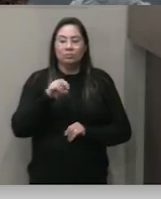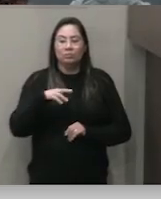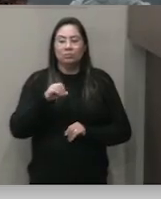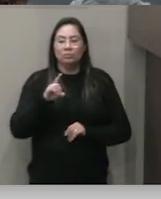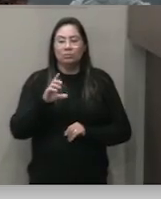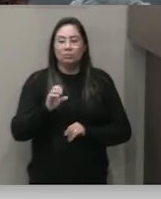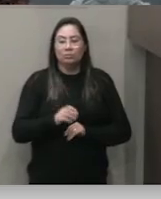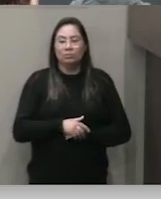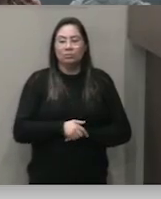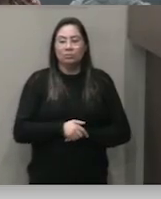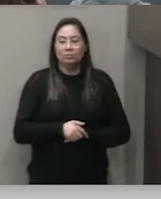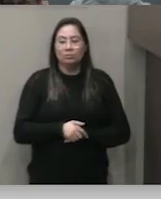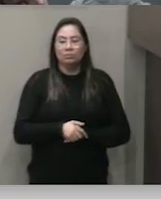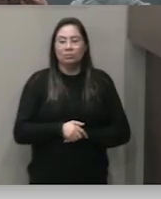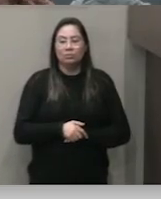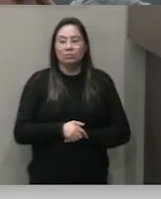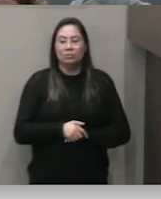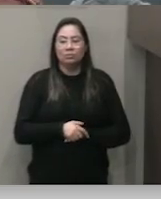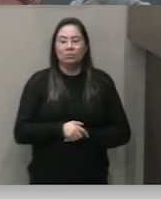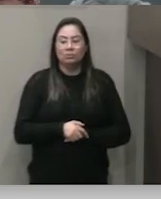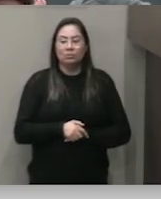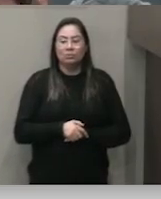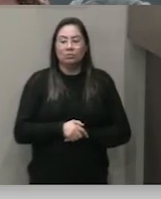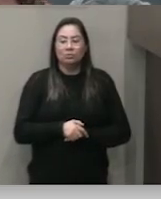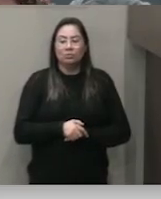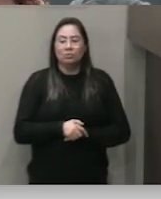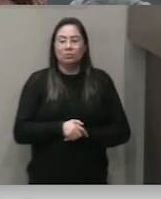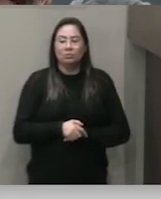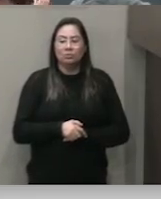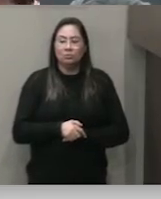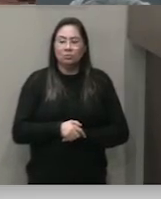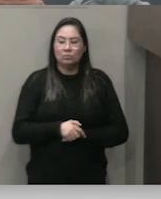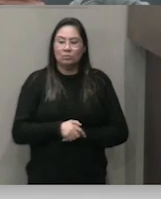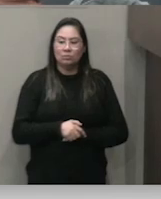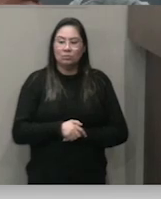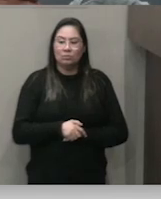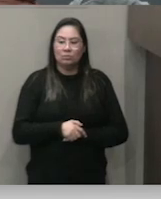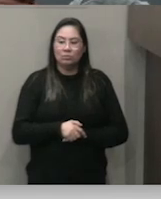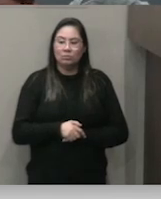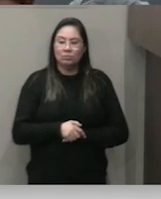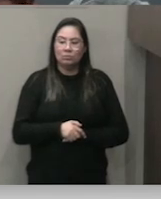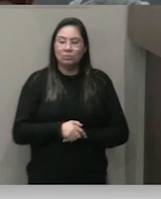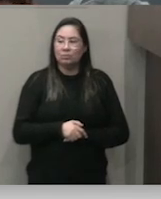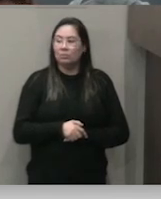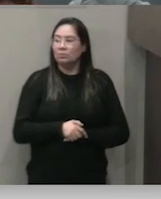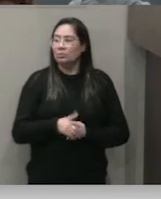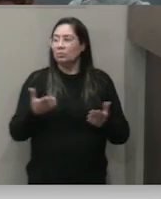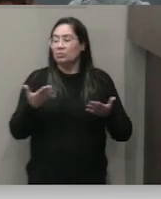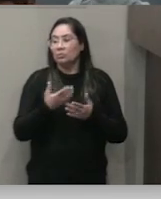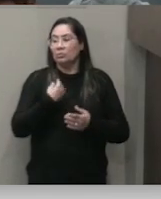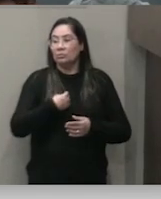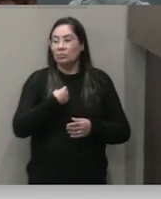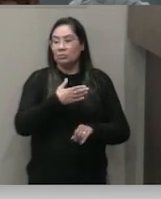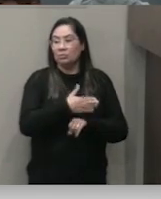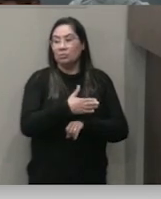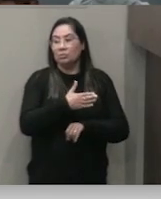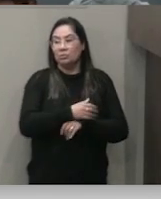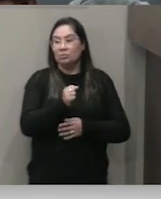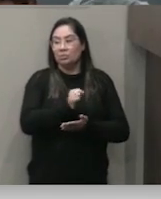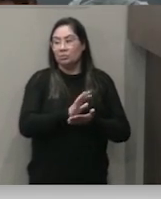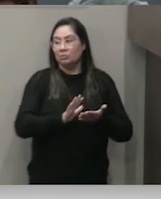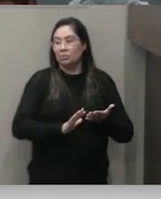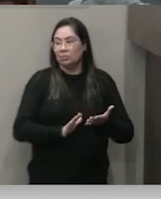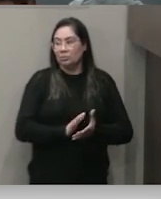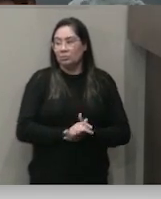Silva. Ronaldinho Rosa. Hoje estavam os pequenos do mesmo aí participando da atividade. E queria agradecer também